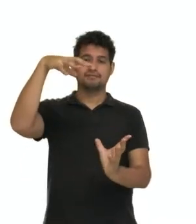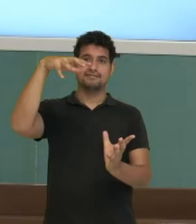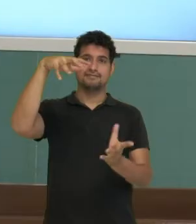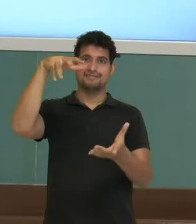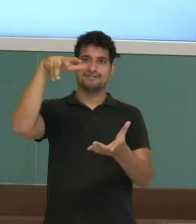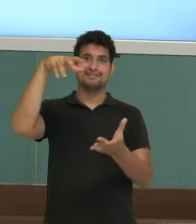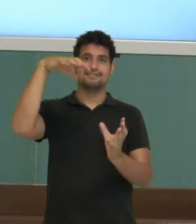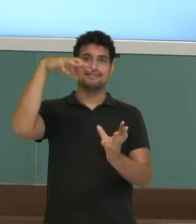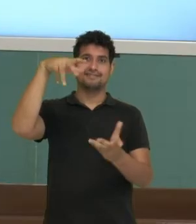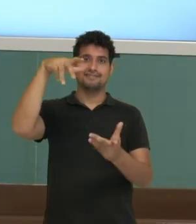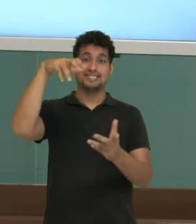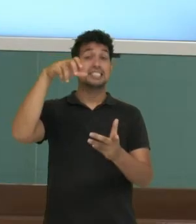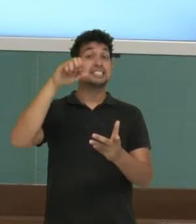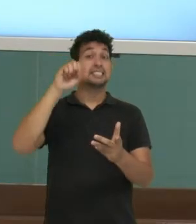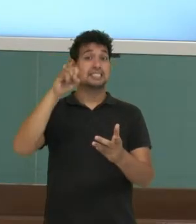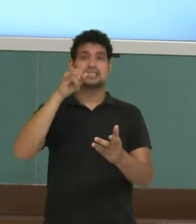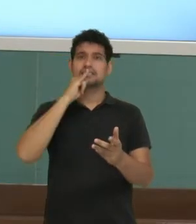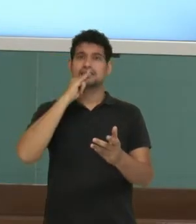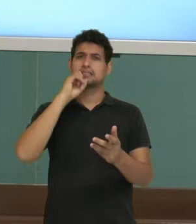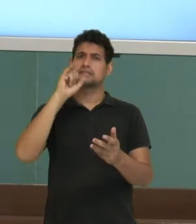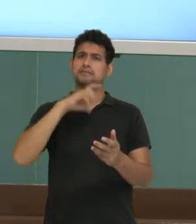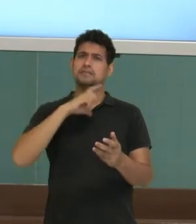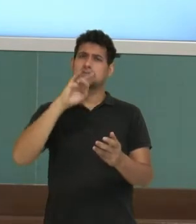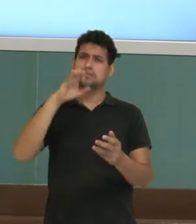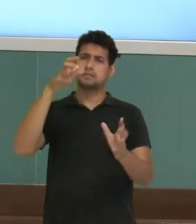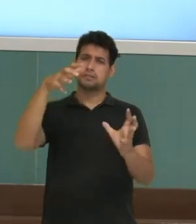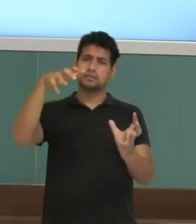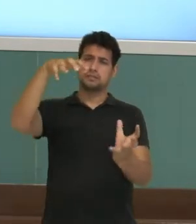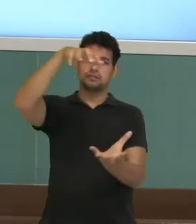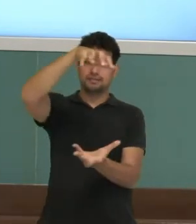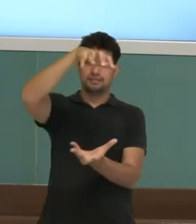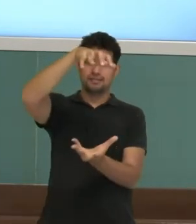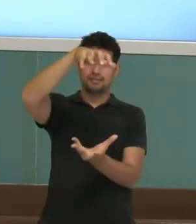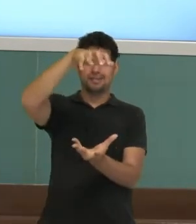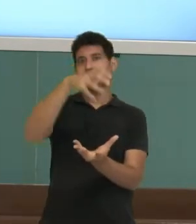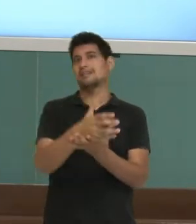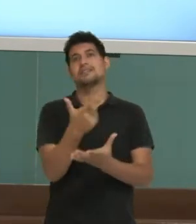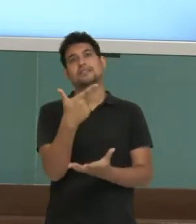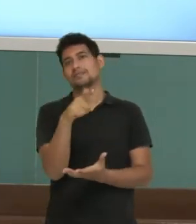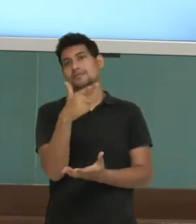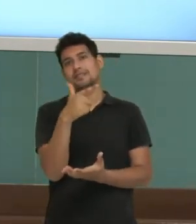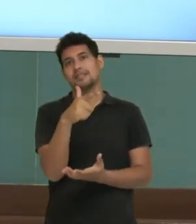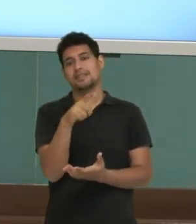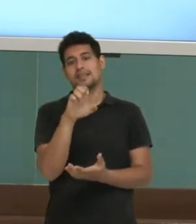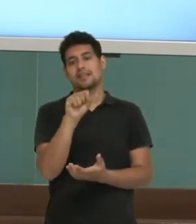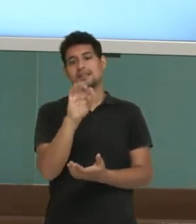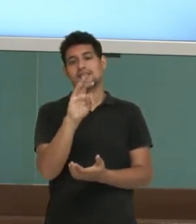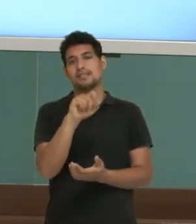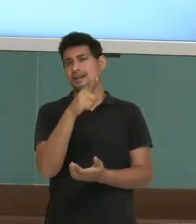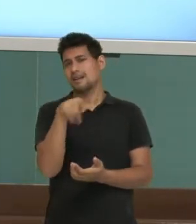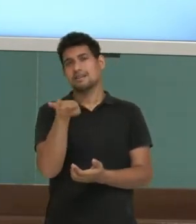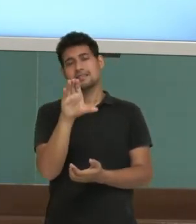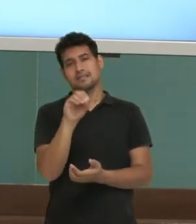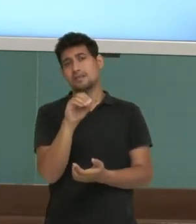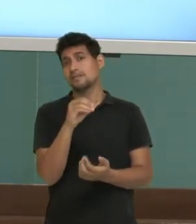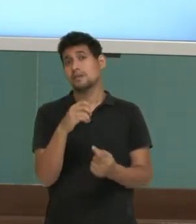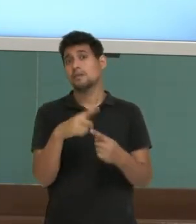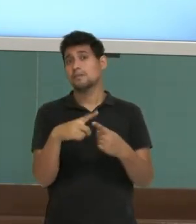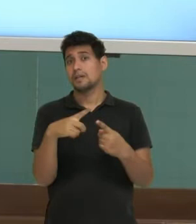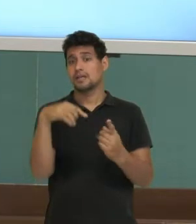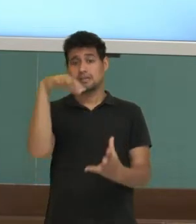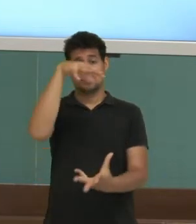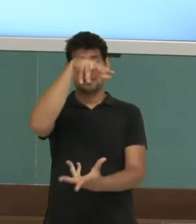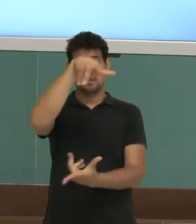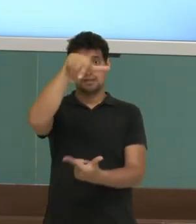inclinado, não tivesse essa inclinação de 23 graus, não existiriam estações, apesar do Equador continuar